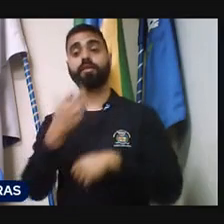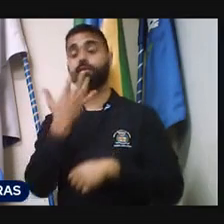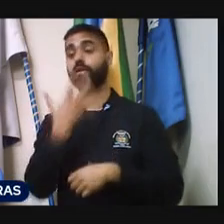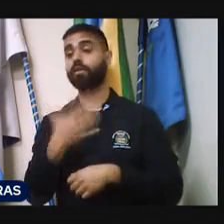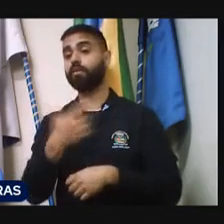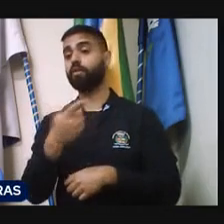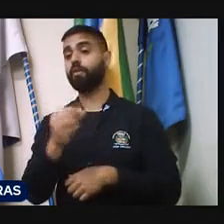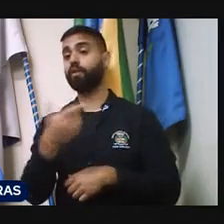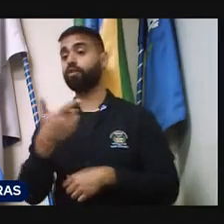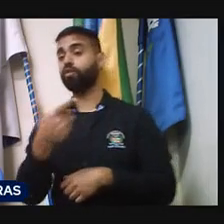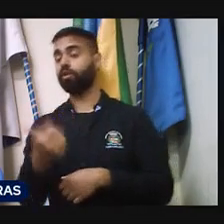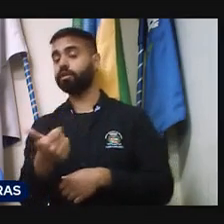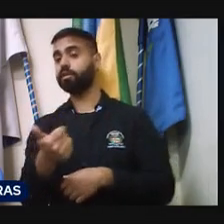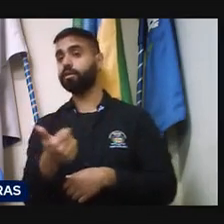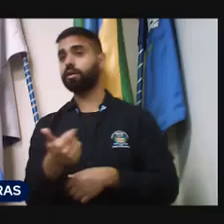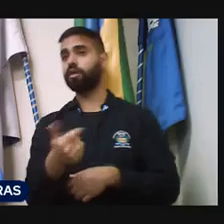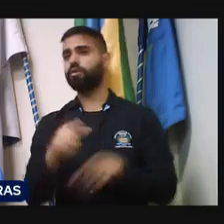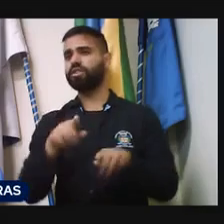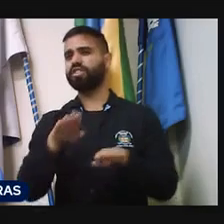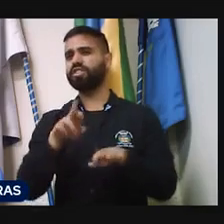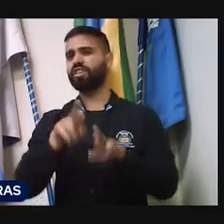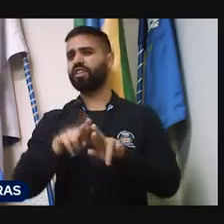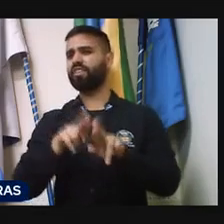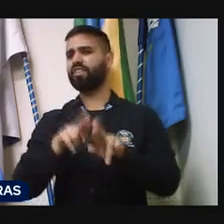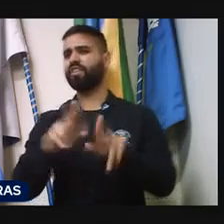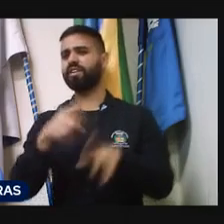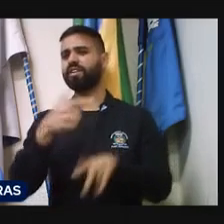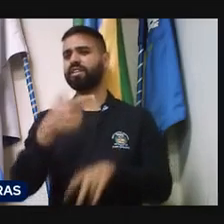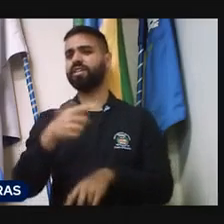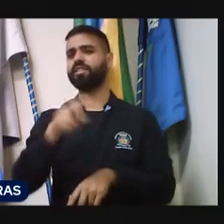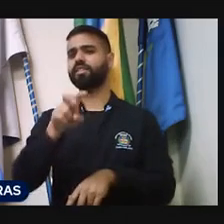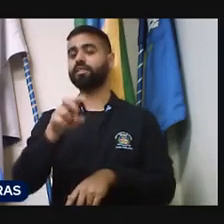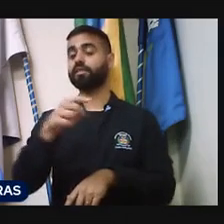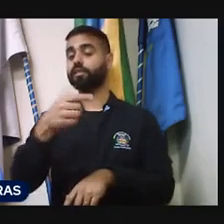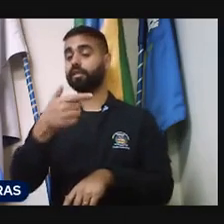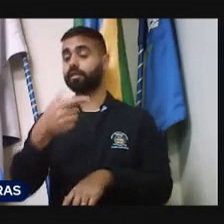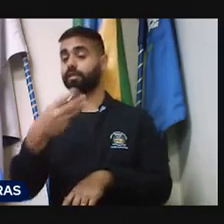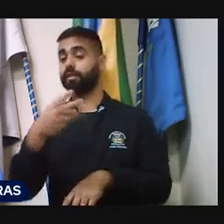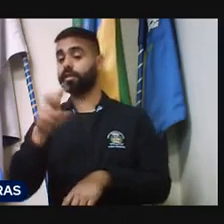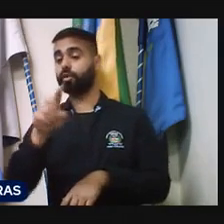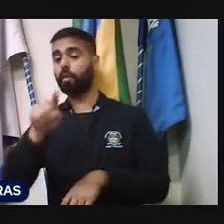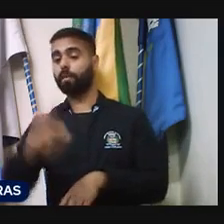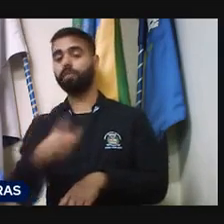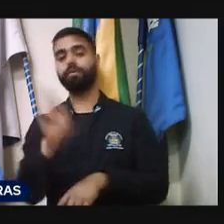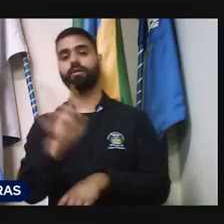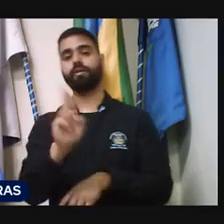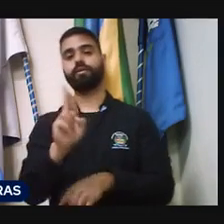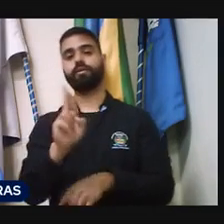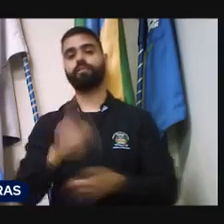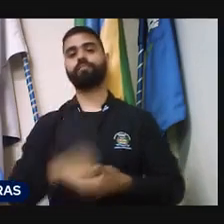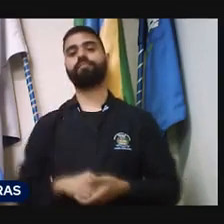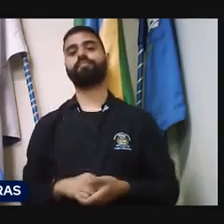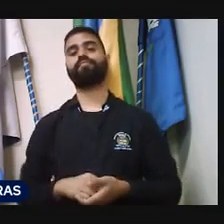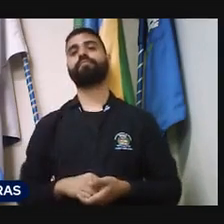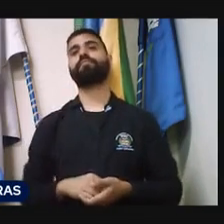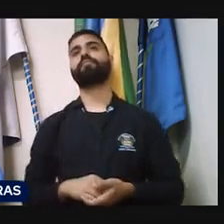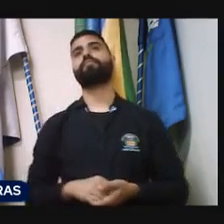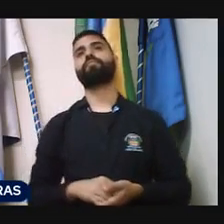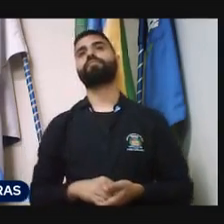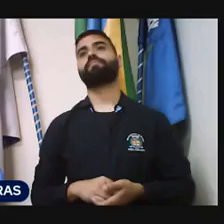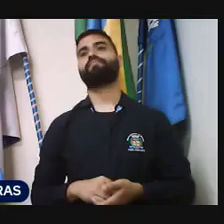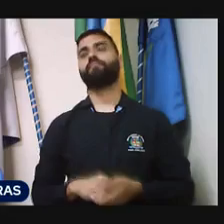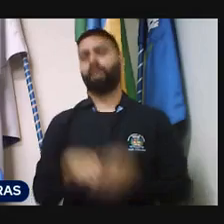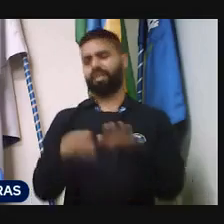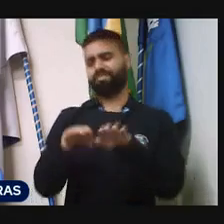por divergência de 735 1371 reais e oito centavos bom então Gente esse